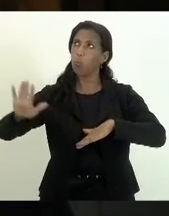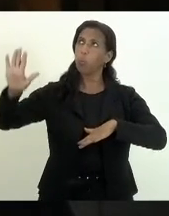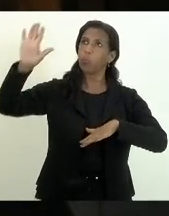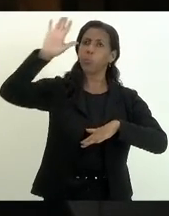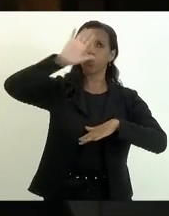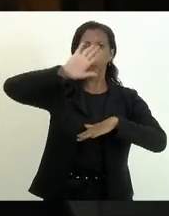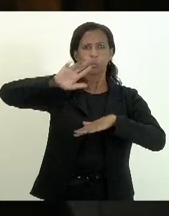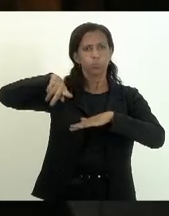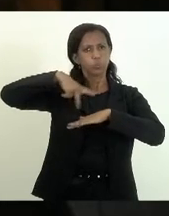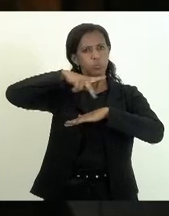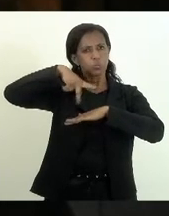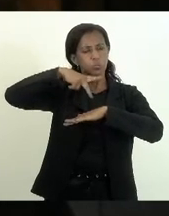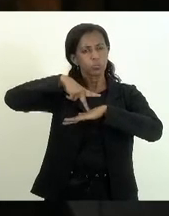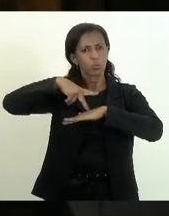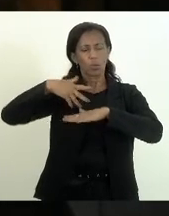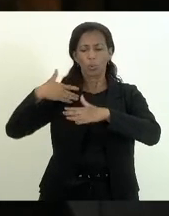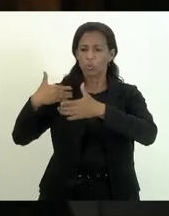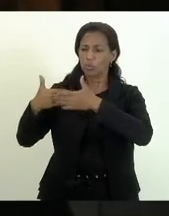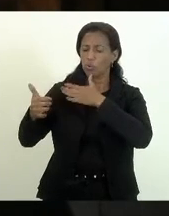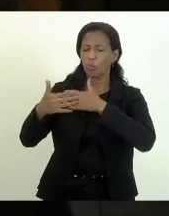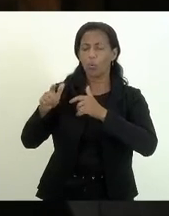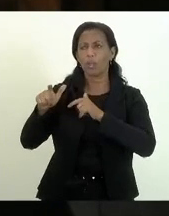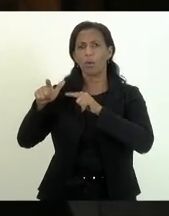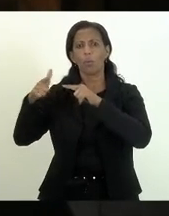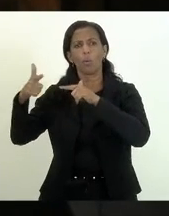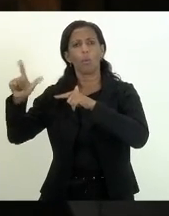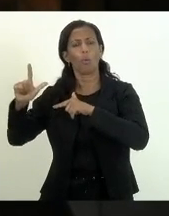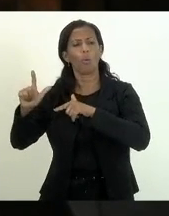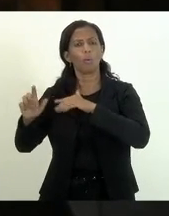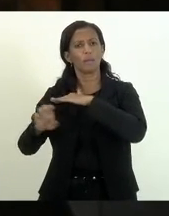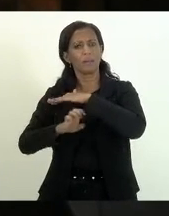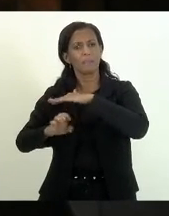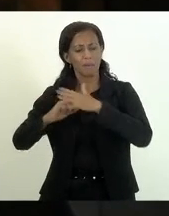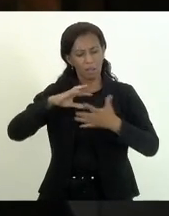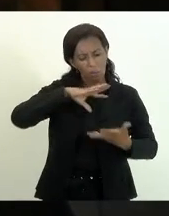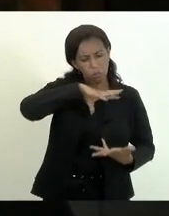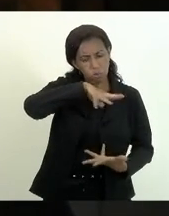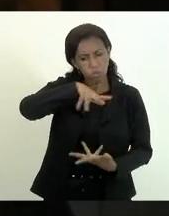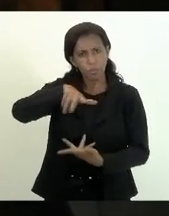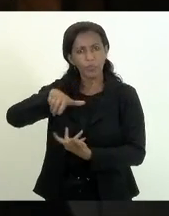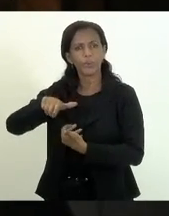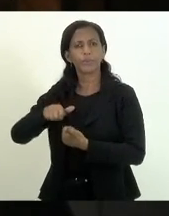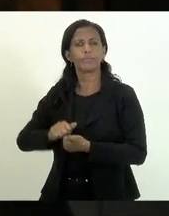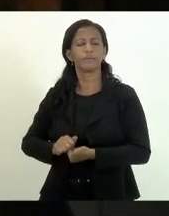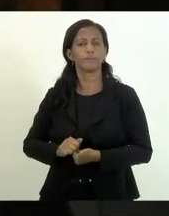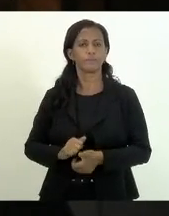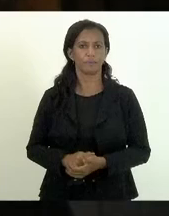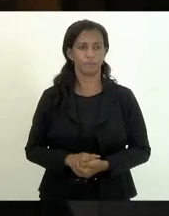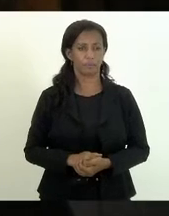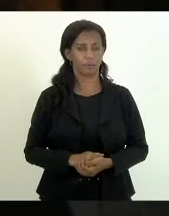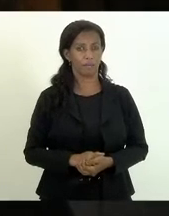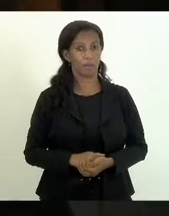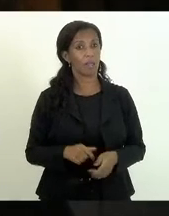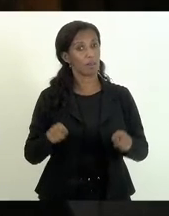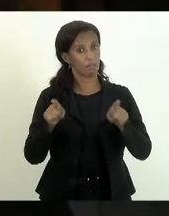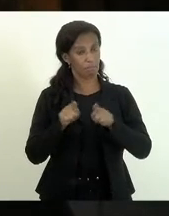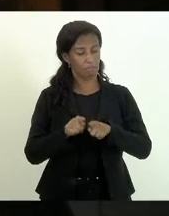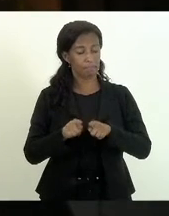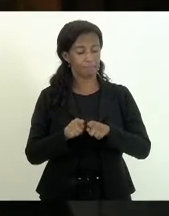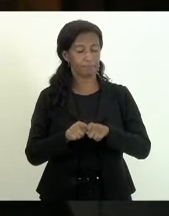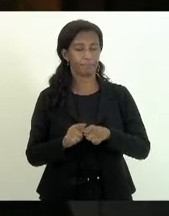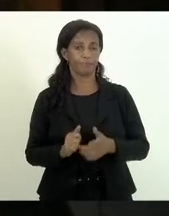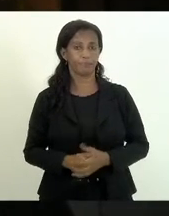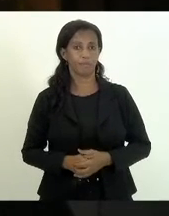e da envergadura de qualquer outra empresa mundial de outro lado